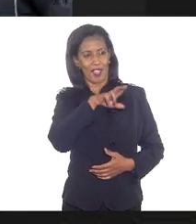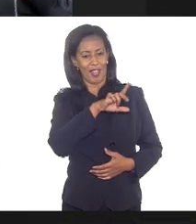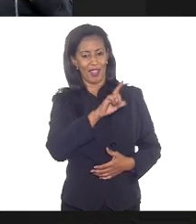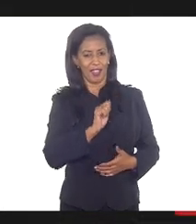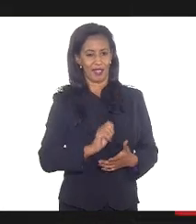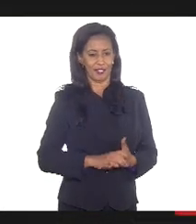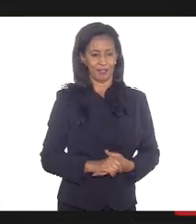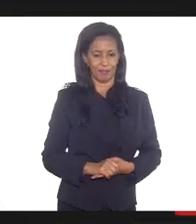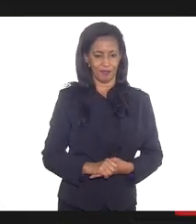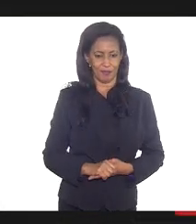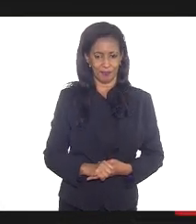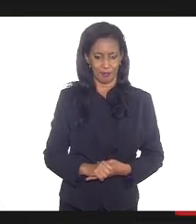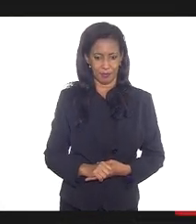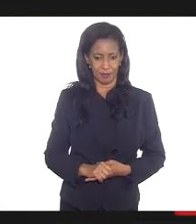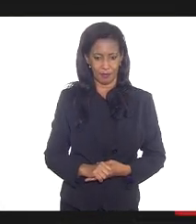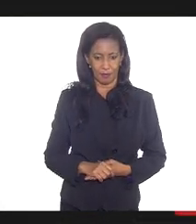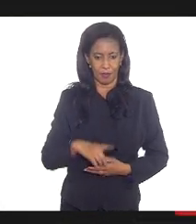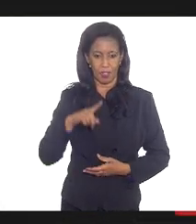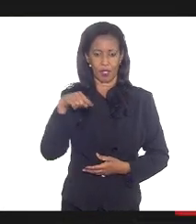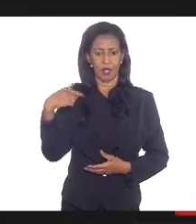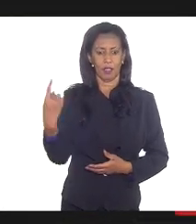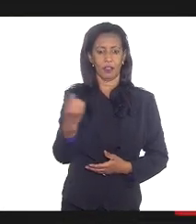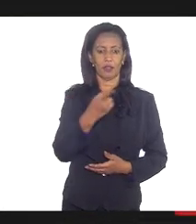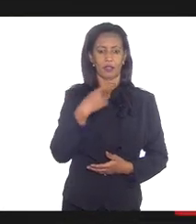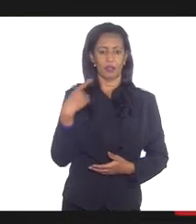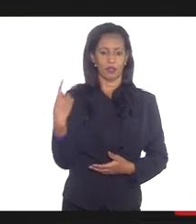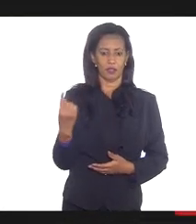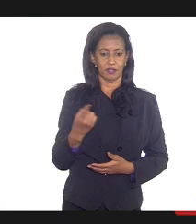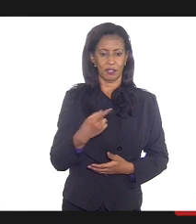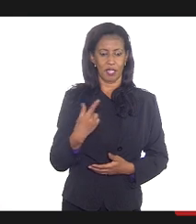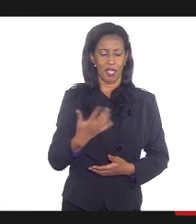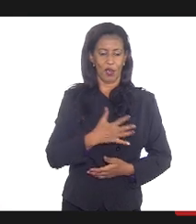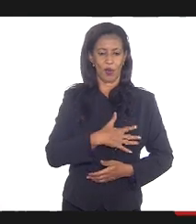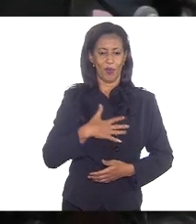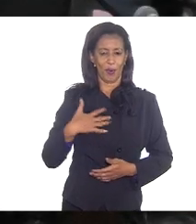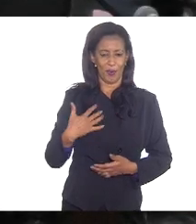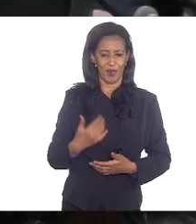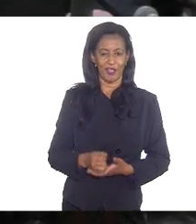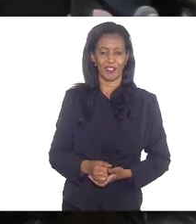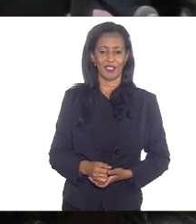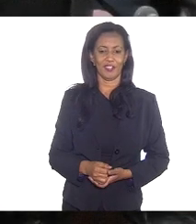Presidente, dou a coautoria para todos os companheiros, porque ninguém faz nada sozinho, uma honra. Ok.